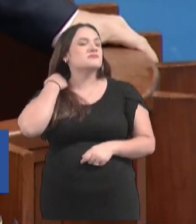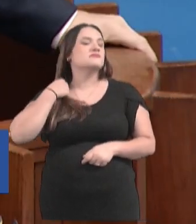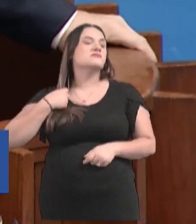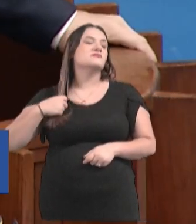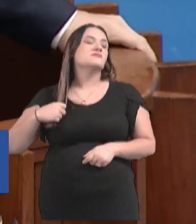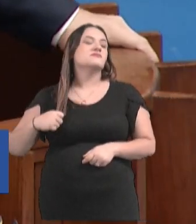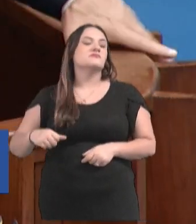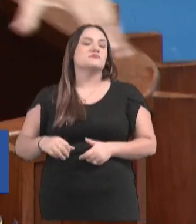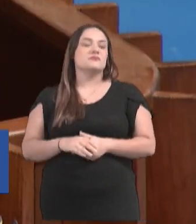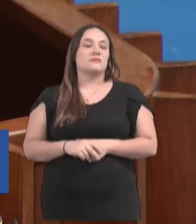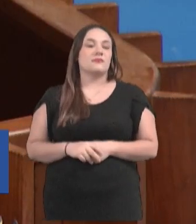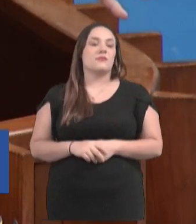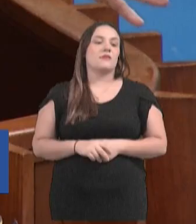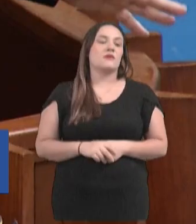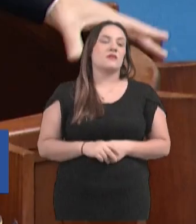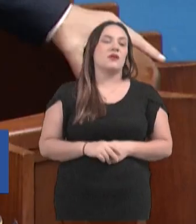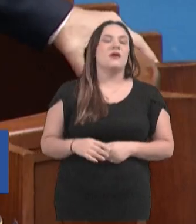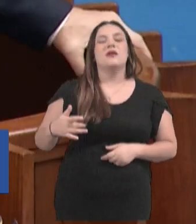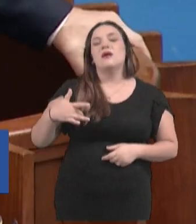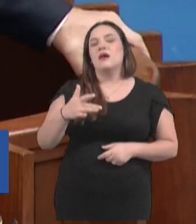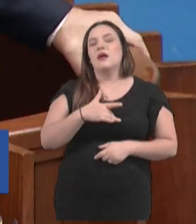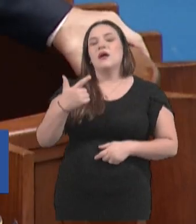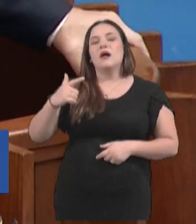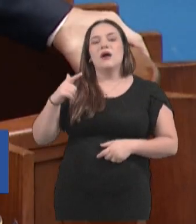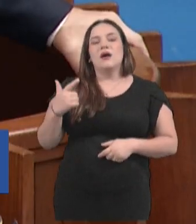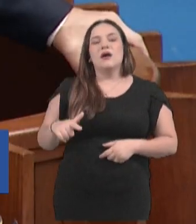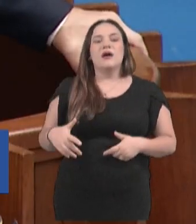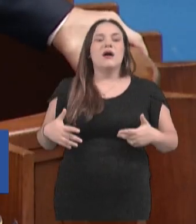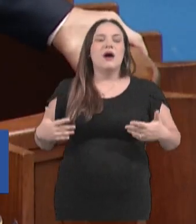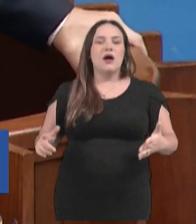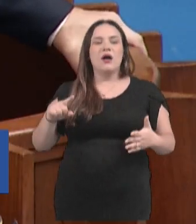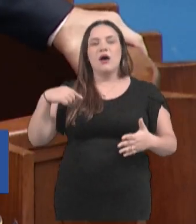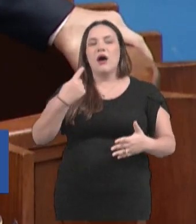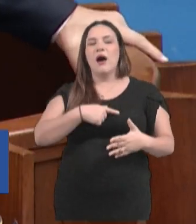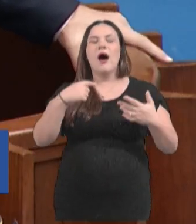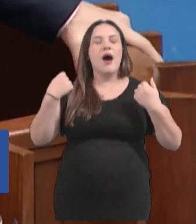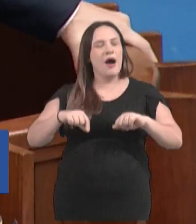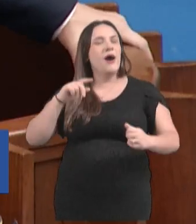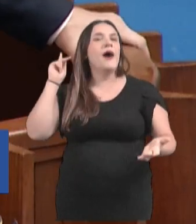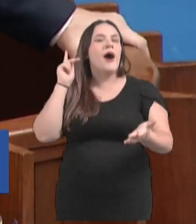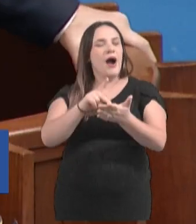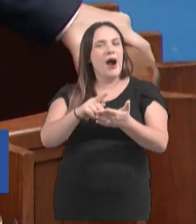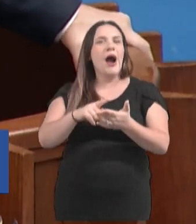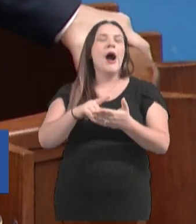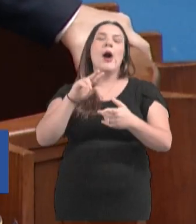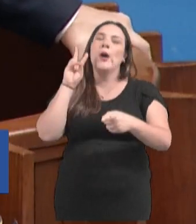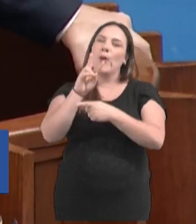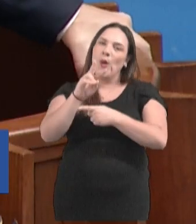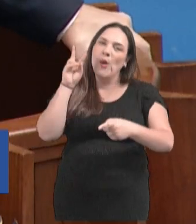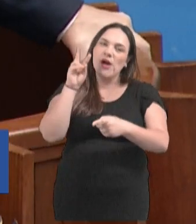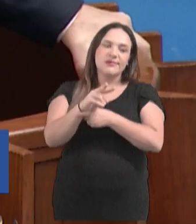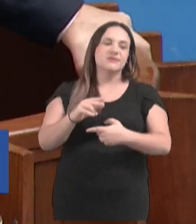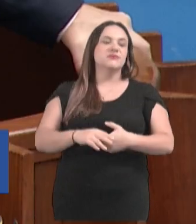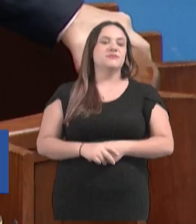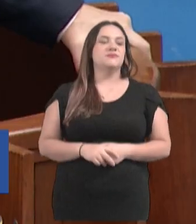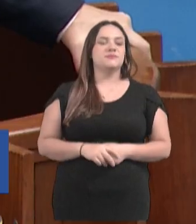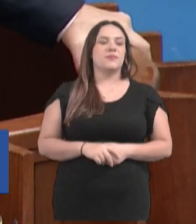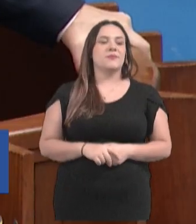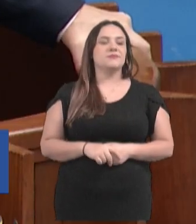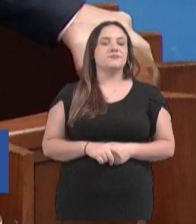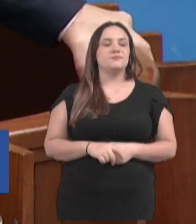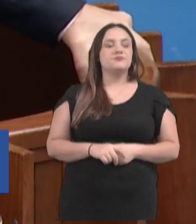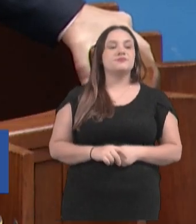precária, então condições de higiene não existem. Então nós precisamos de fato zelar para que